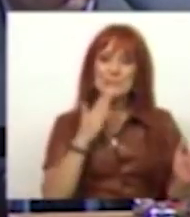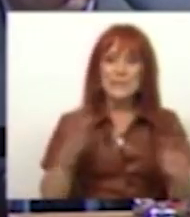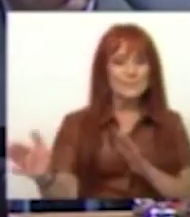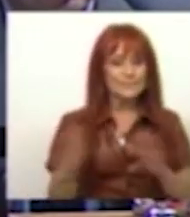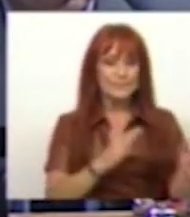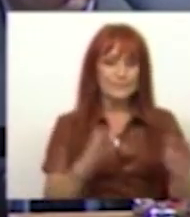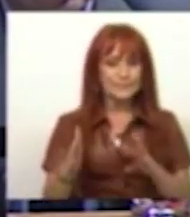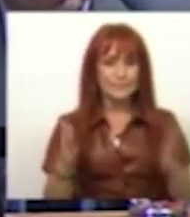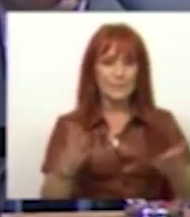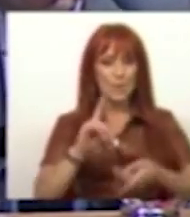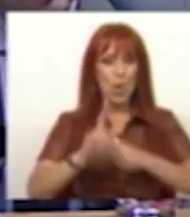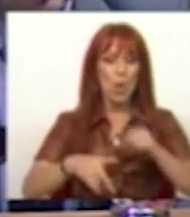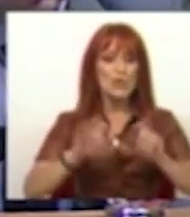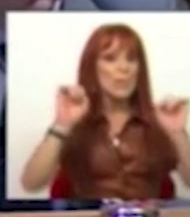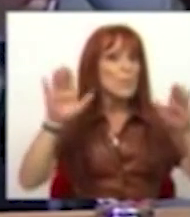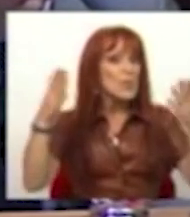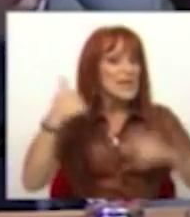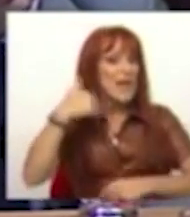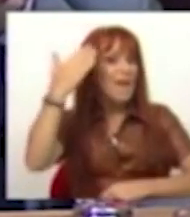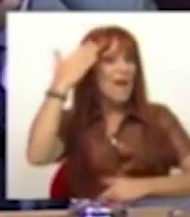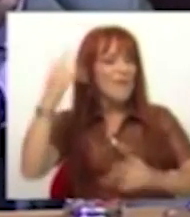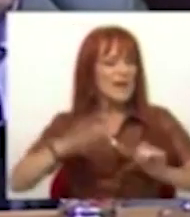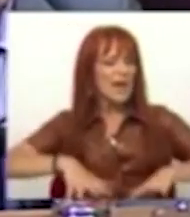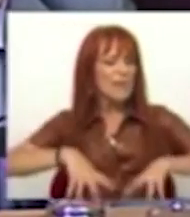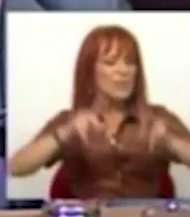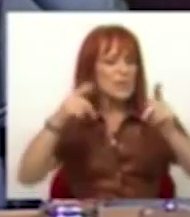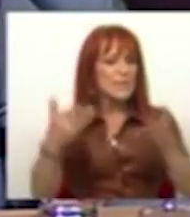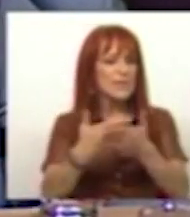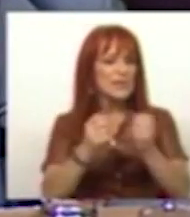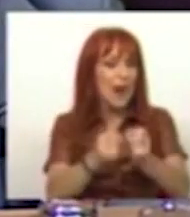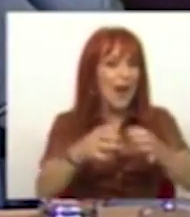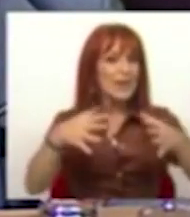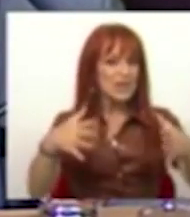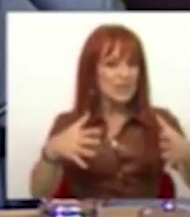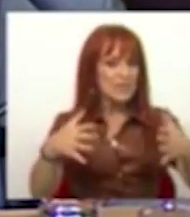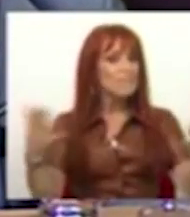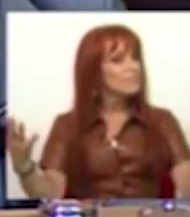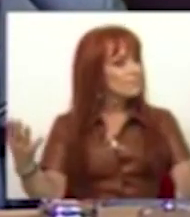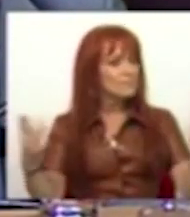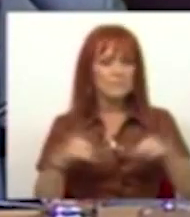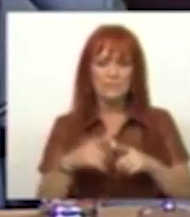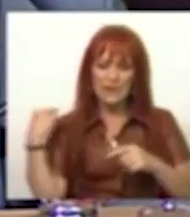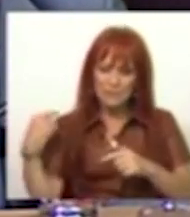razoável naquilo que é possível prever na evolução do crescimento económico